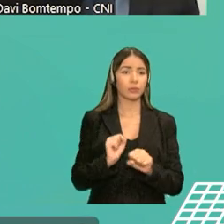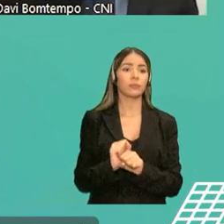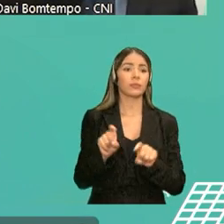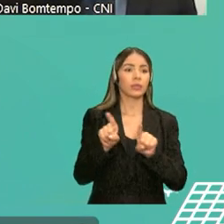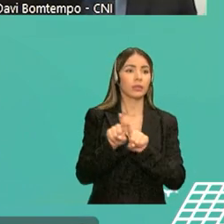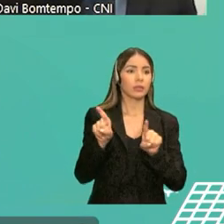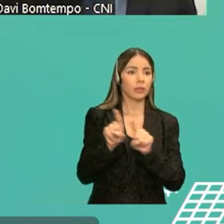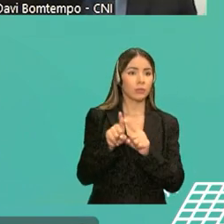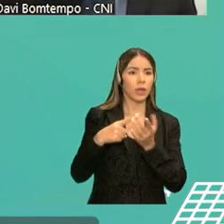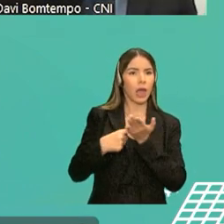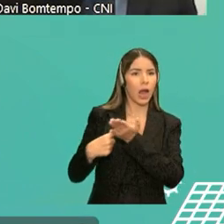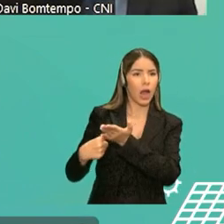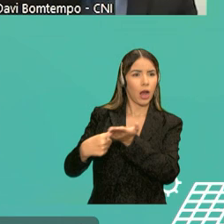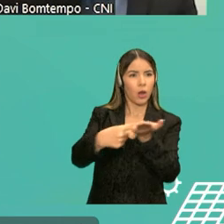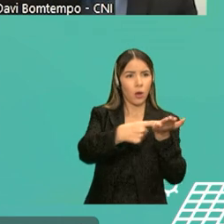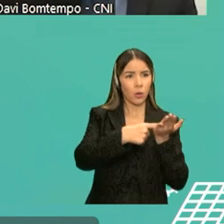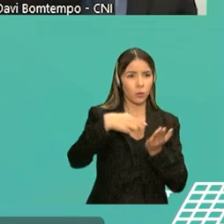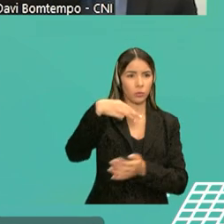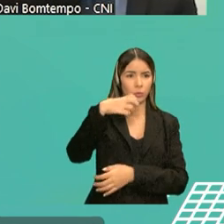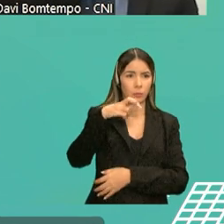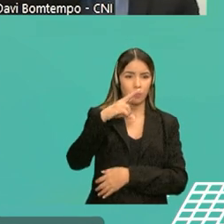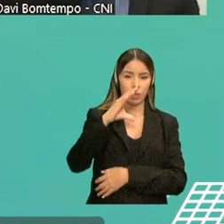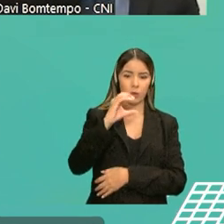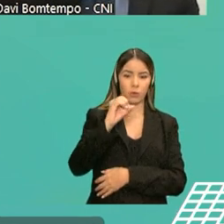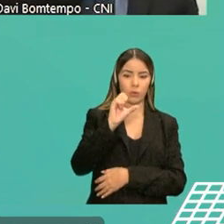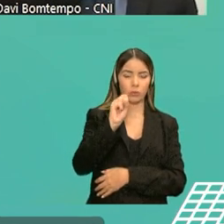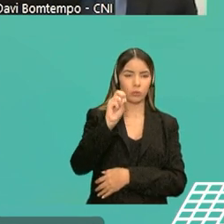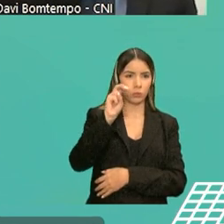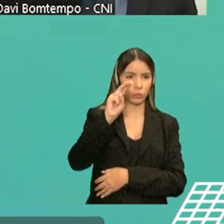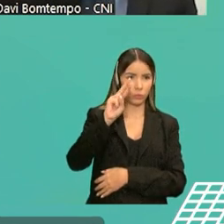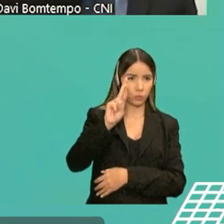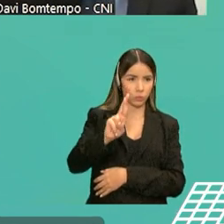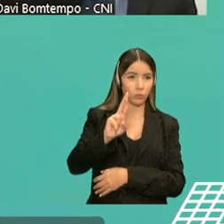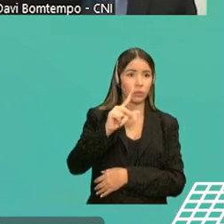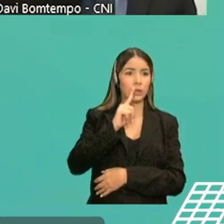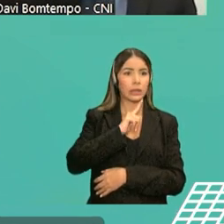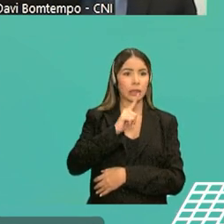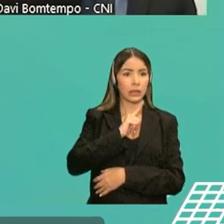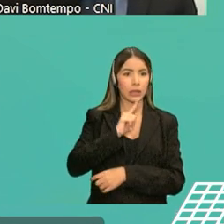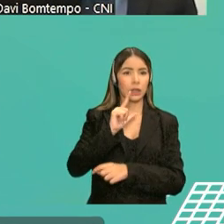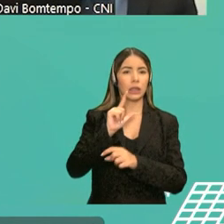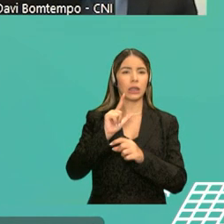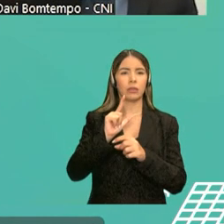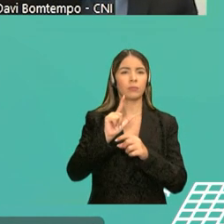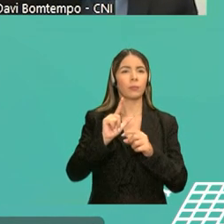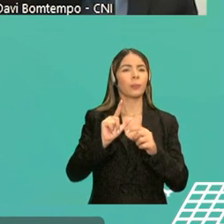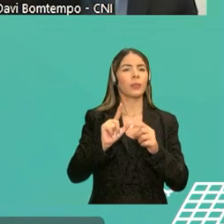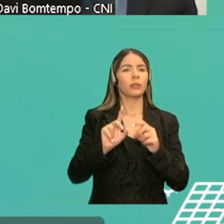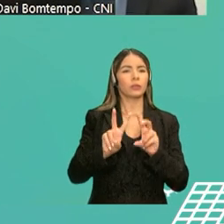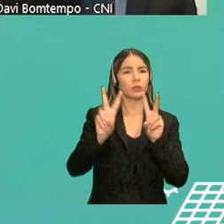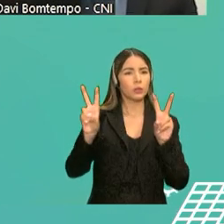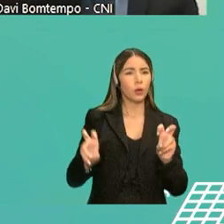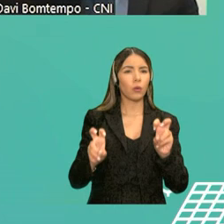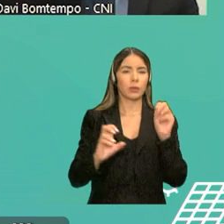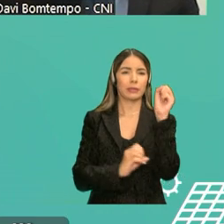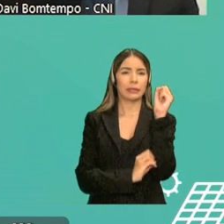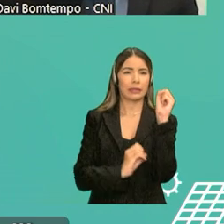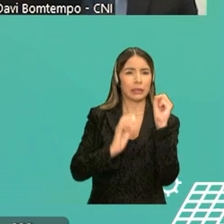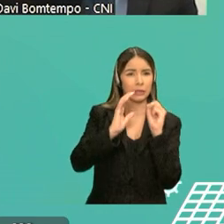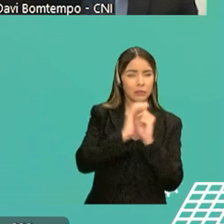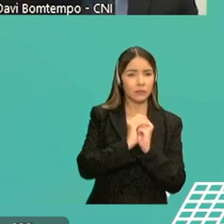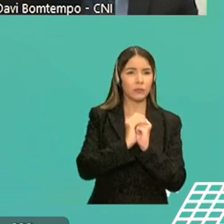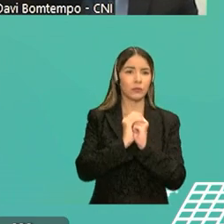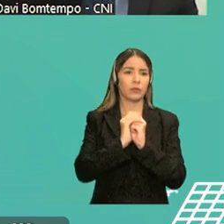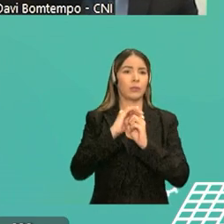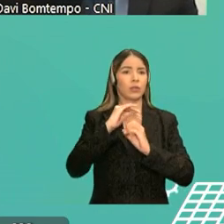ratificação do Acordo Mercosul-União Europeia, onde temos um capítulo inteiro sobre desenvolvimento sustentável, né? E aí trazendo